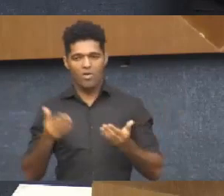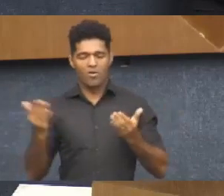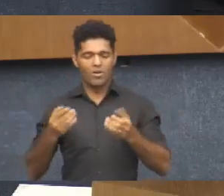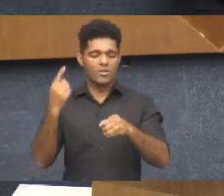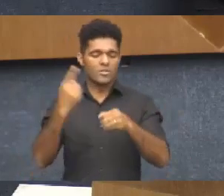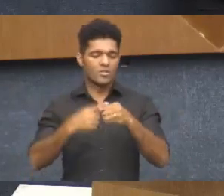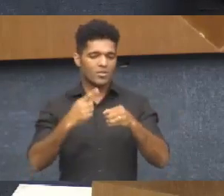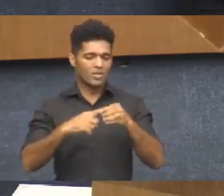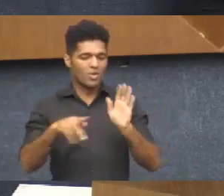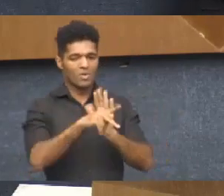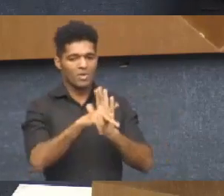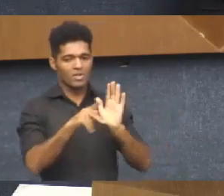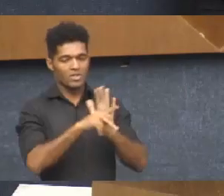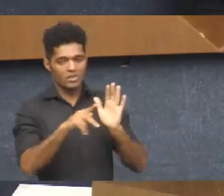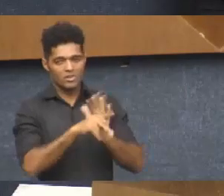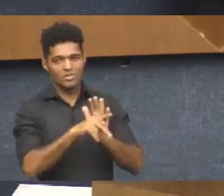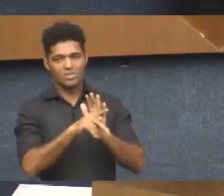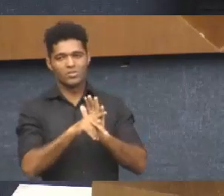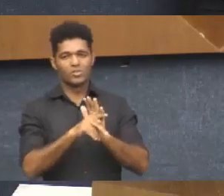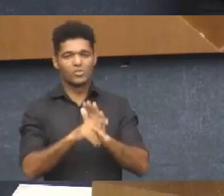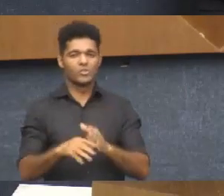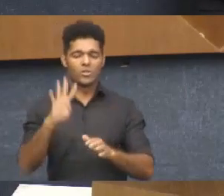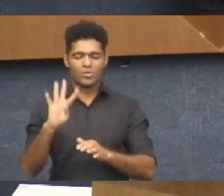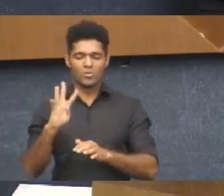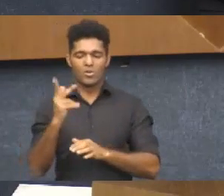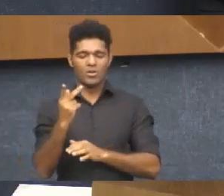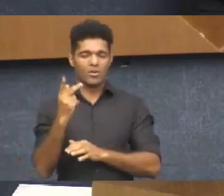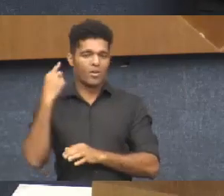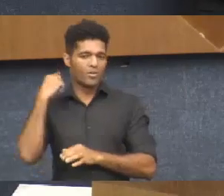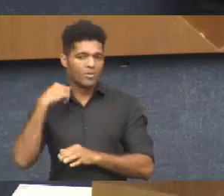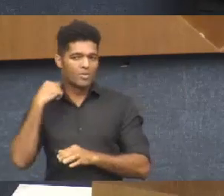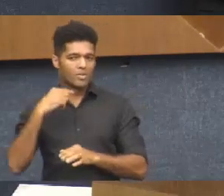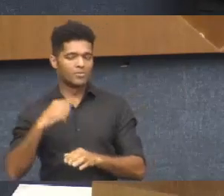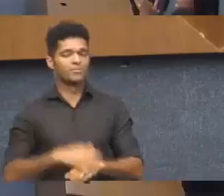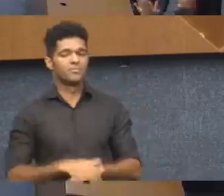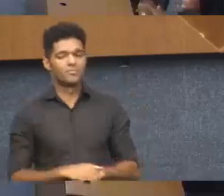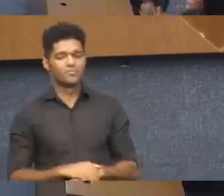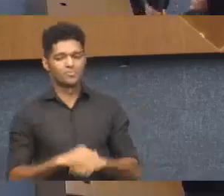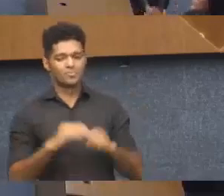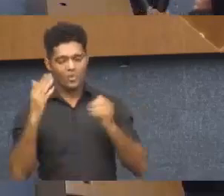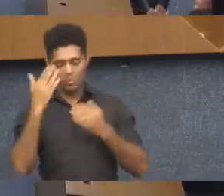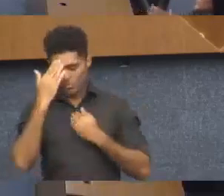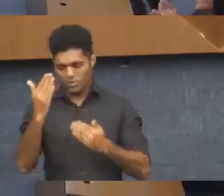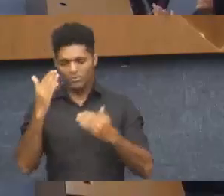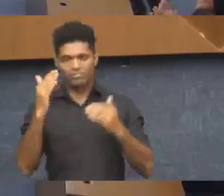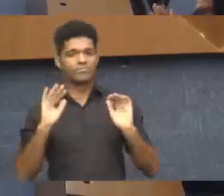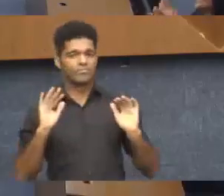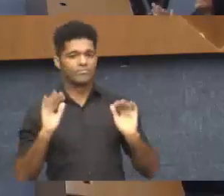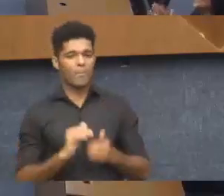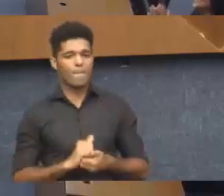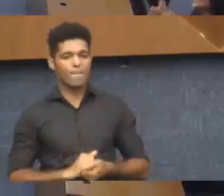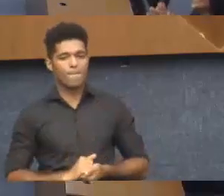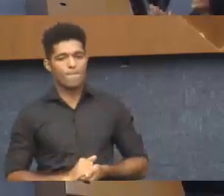honorário da capital das Minas Gerais. Muito obrigado.